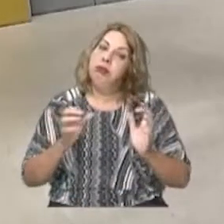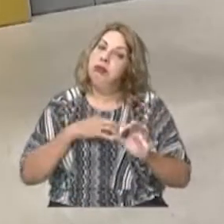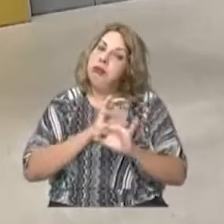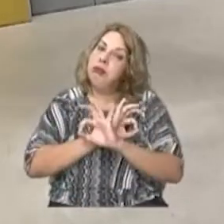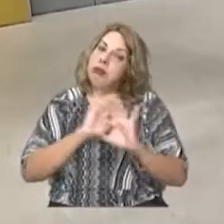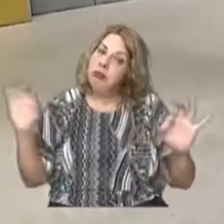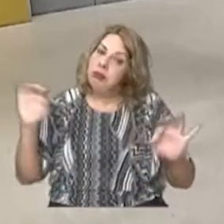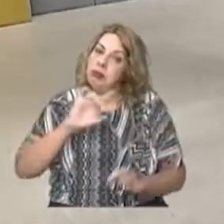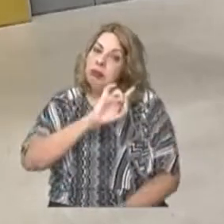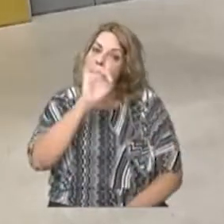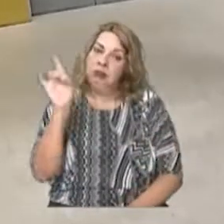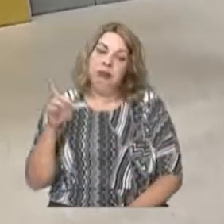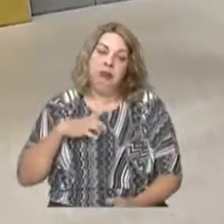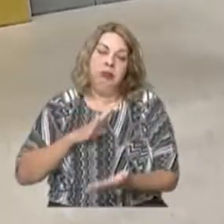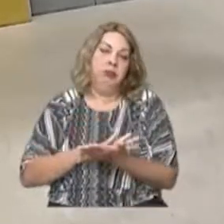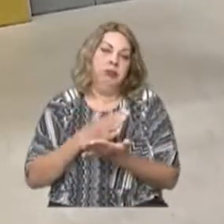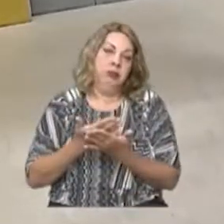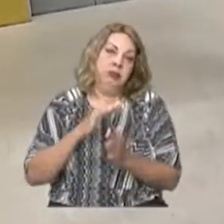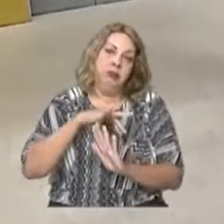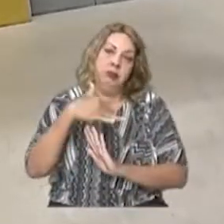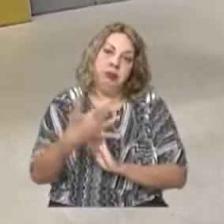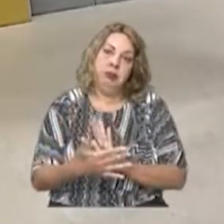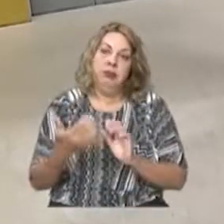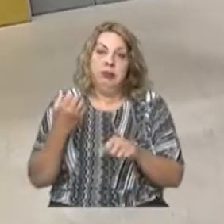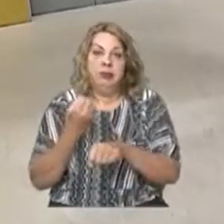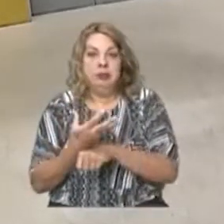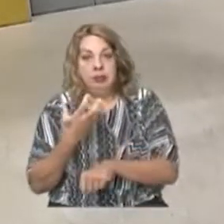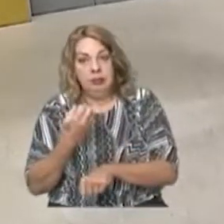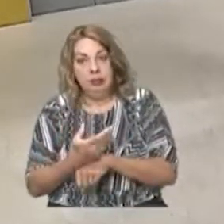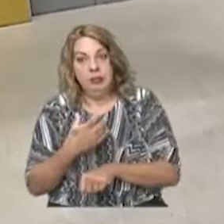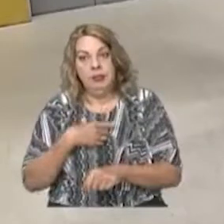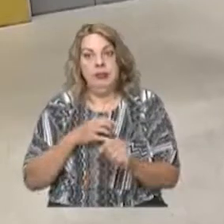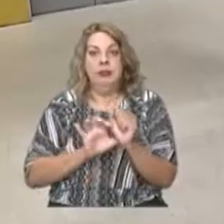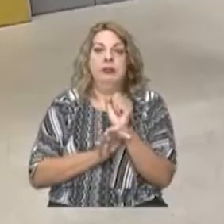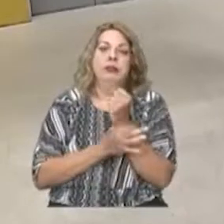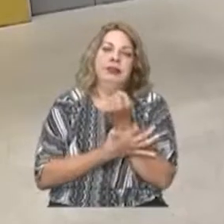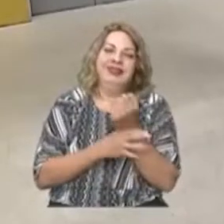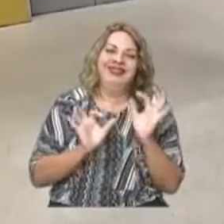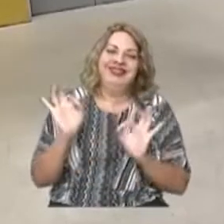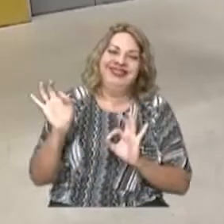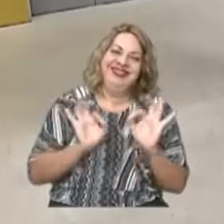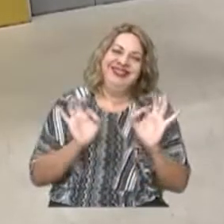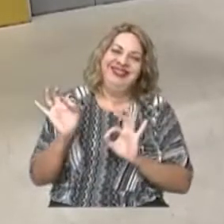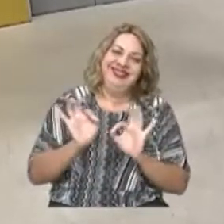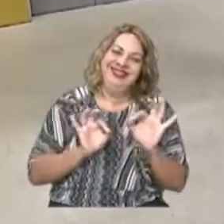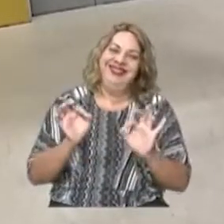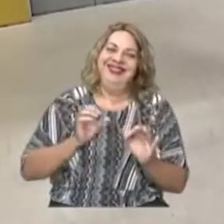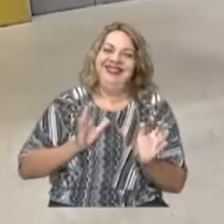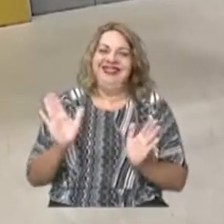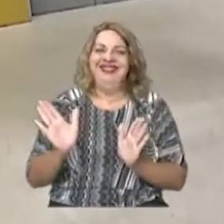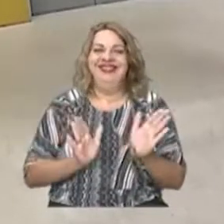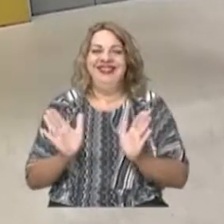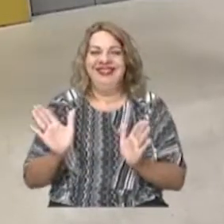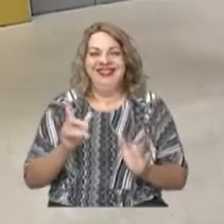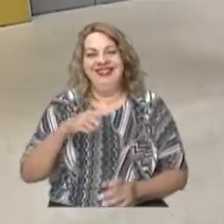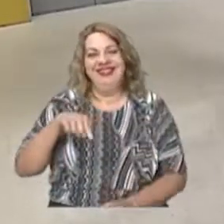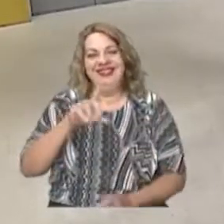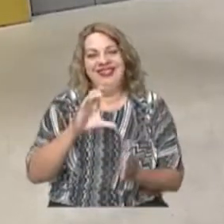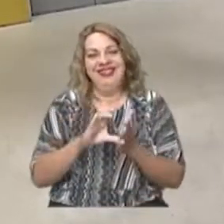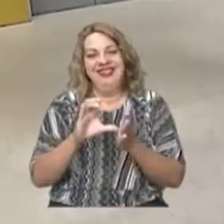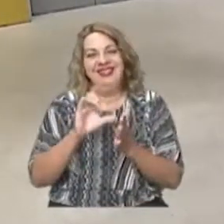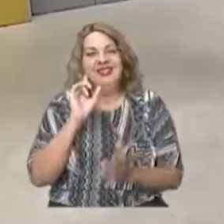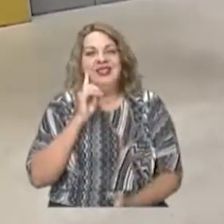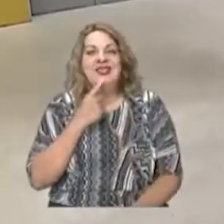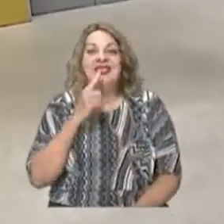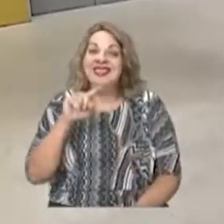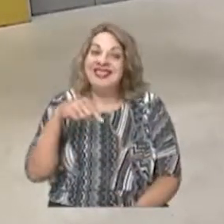Ótimo dia já também para a nossa intérprete de Libras, a Raquel Silveira, que garante a acessibilidade do nosso programa a toda a comunidade surda e que